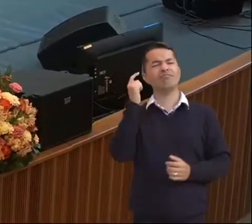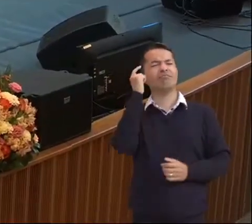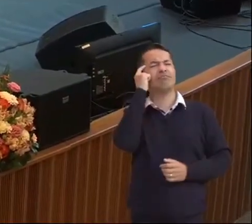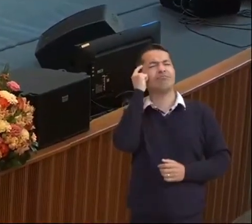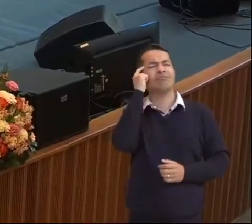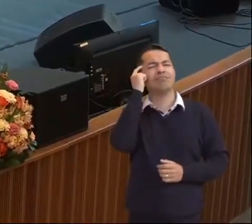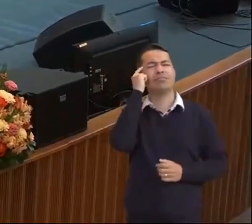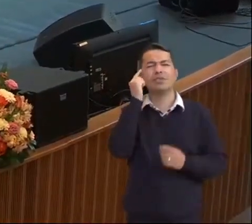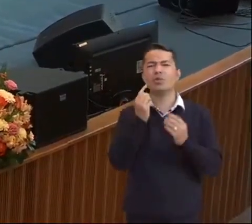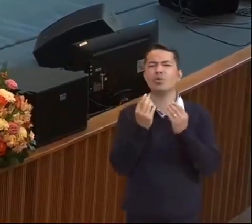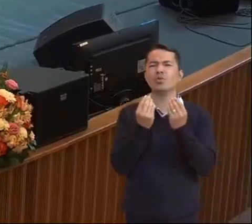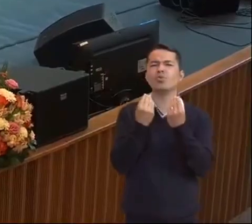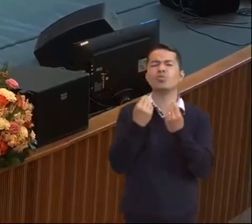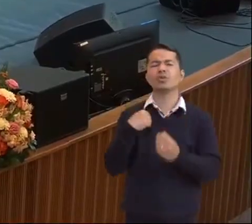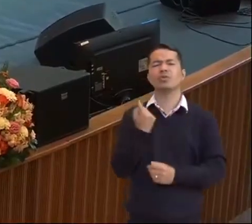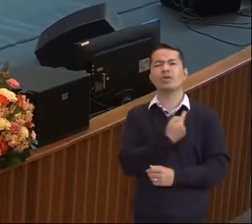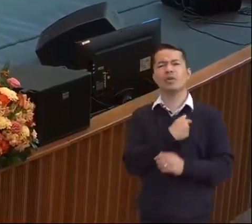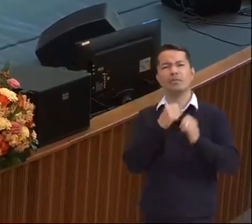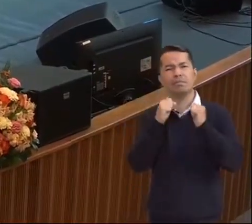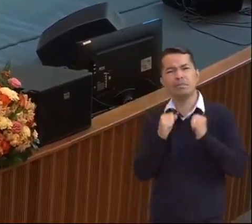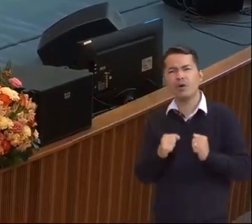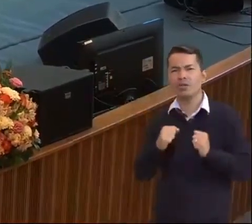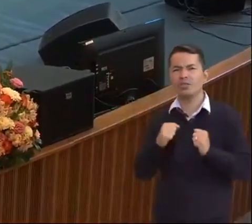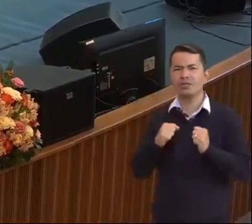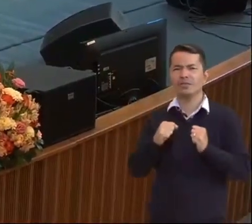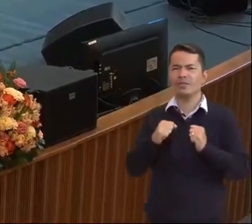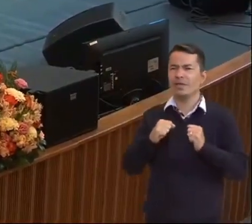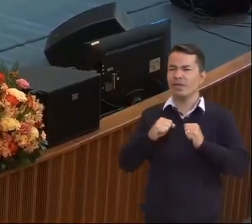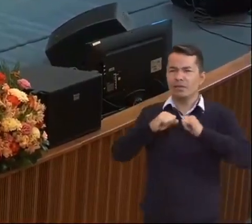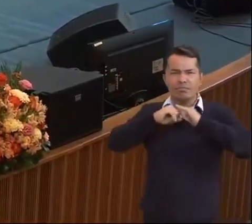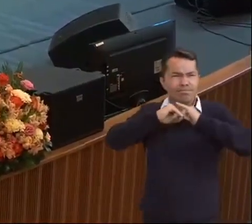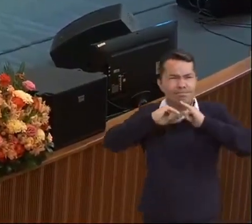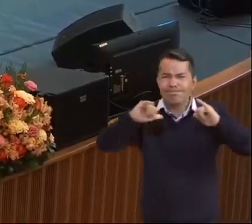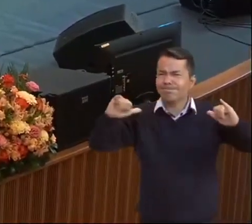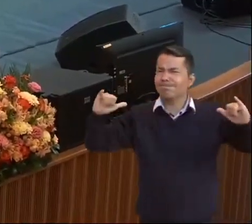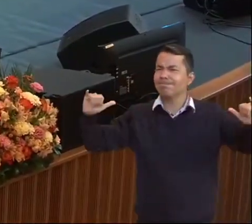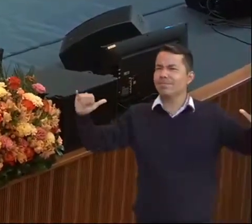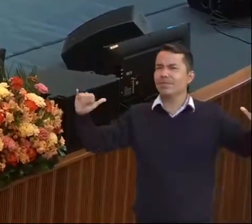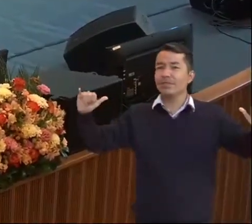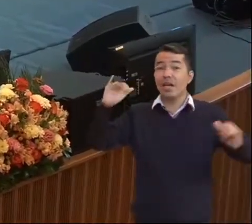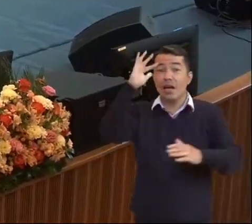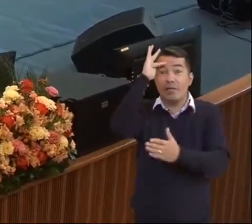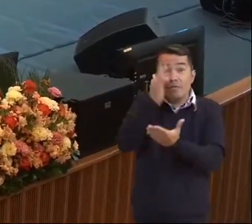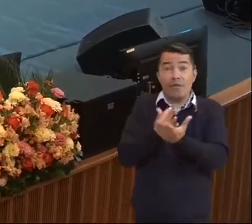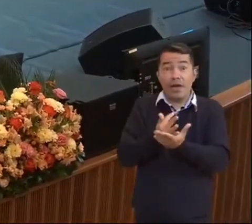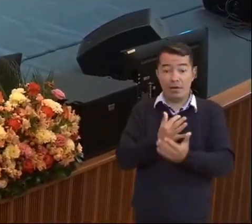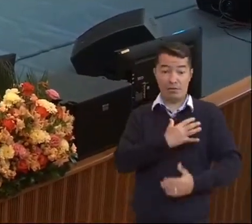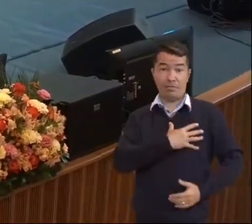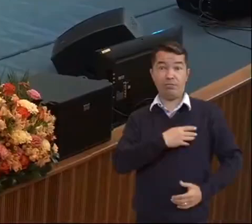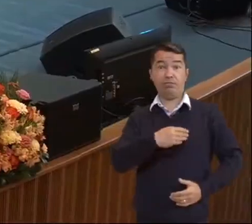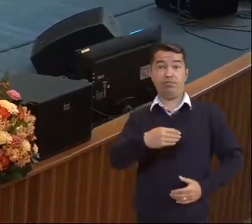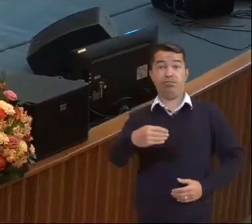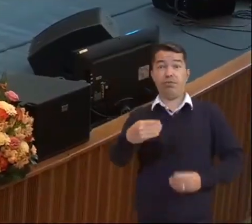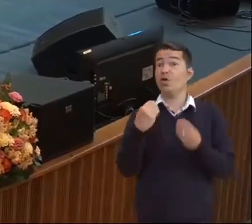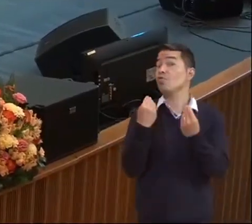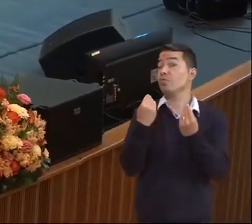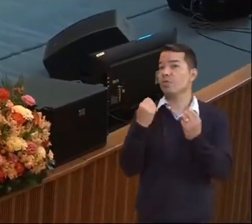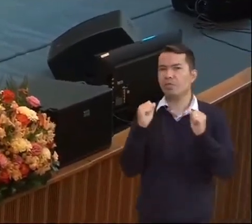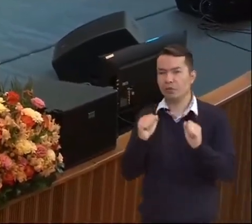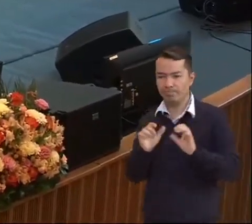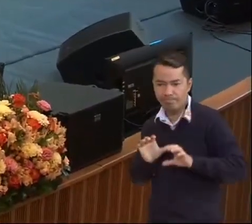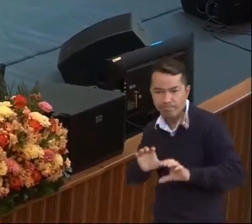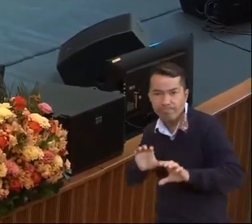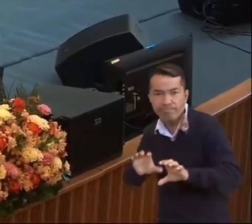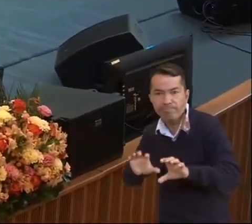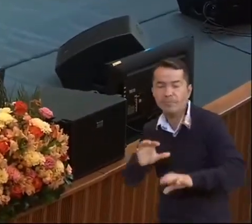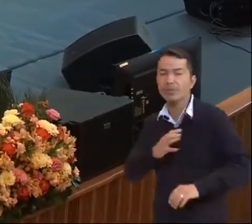podemos transmitir a fé para outra geração. Como que a gente pode, sim, ensinar os